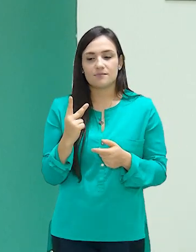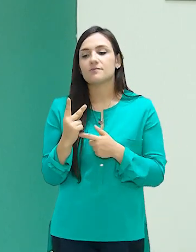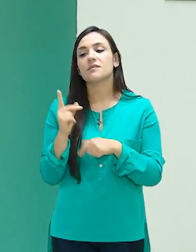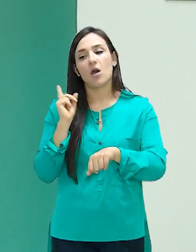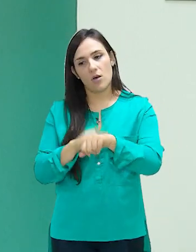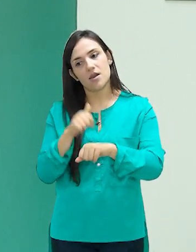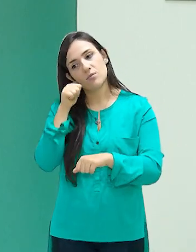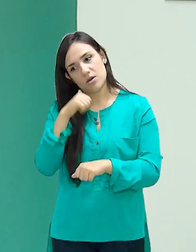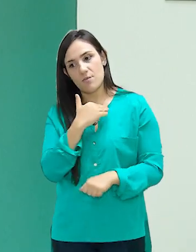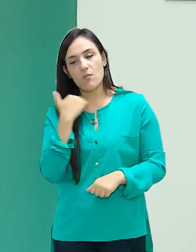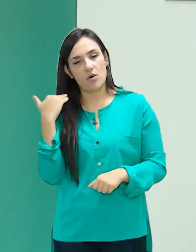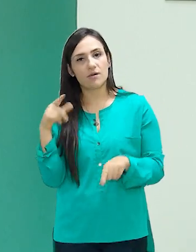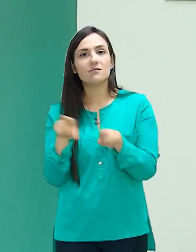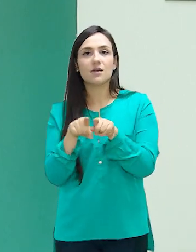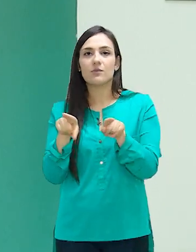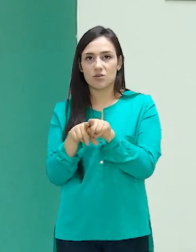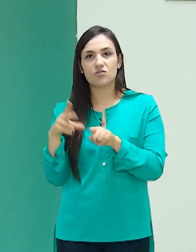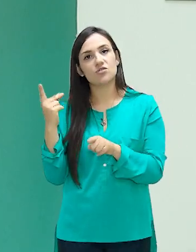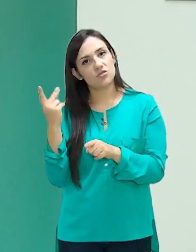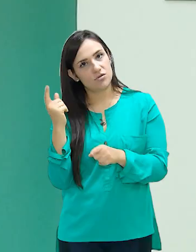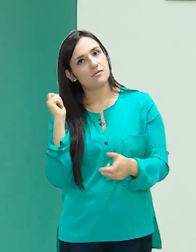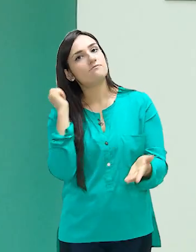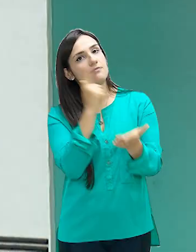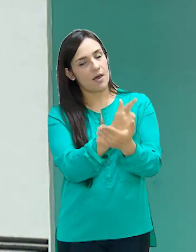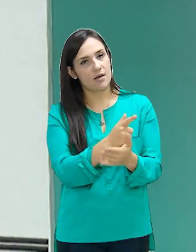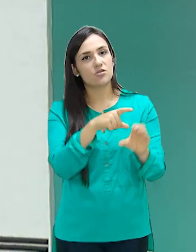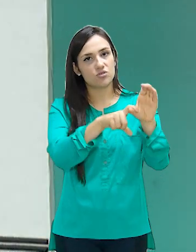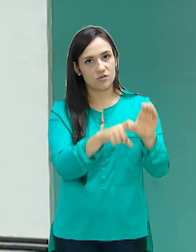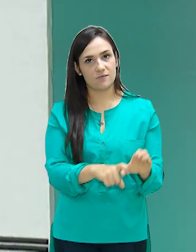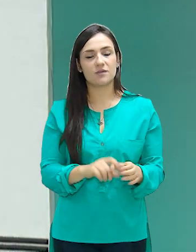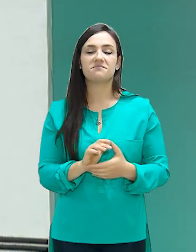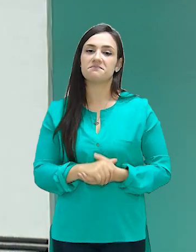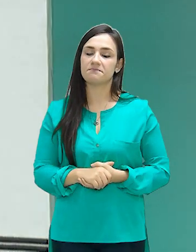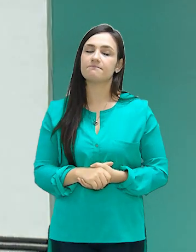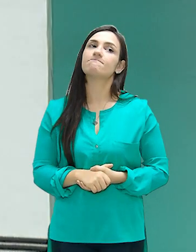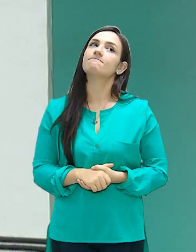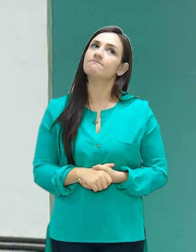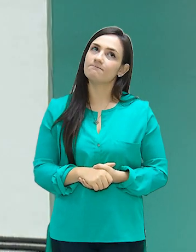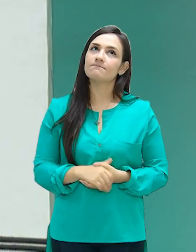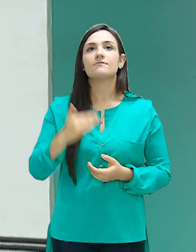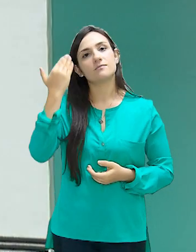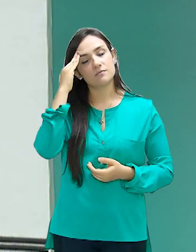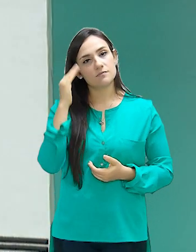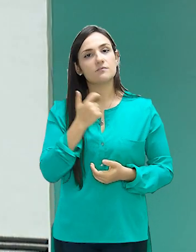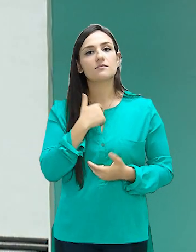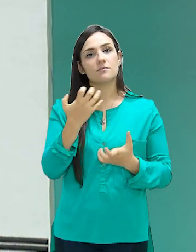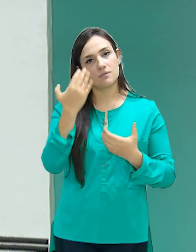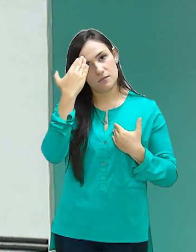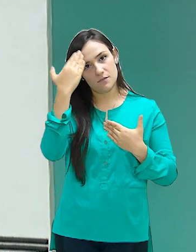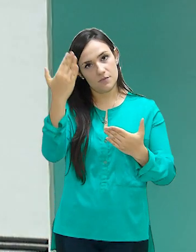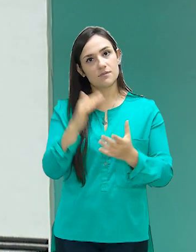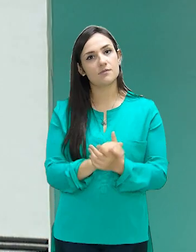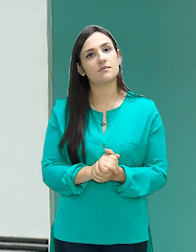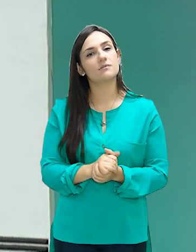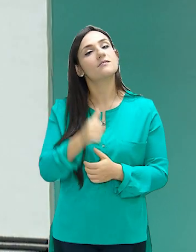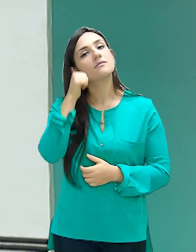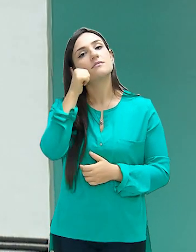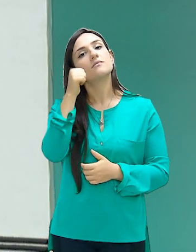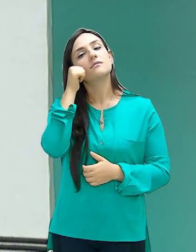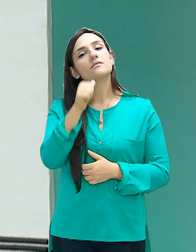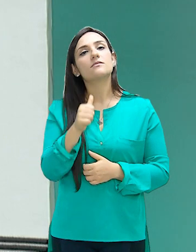falecimento dela também vai sim. Entendi. Muito bem. Eu quero agradecer a doutora